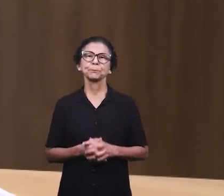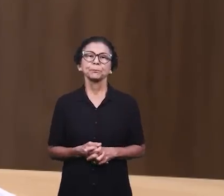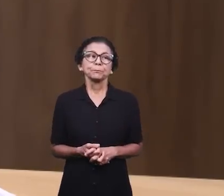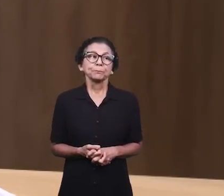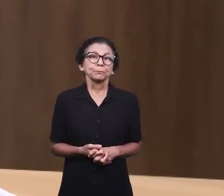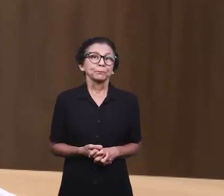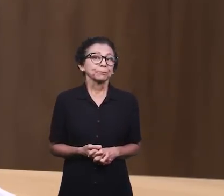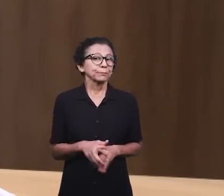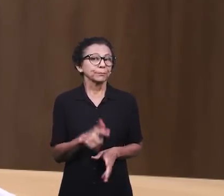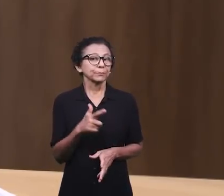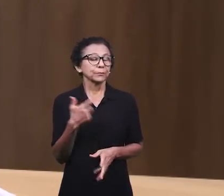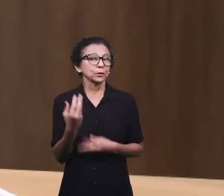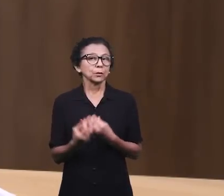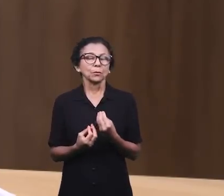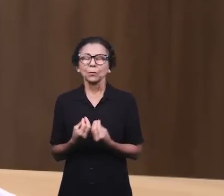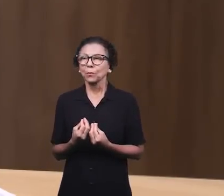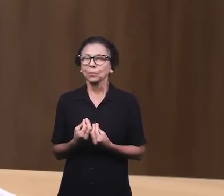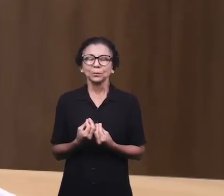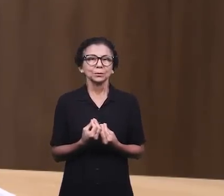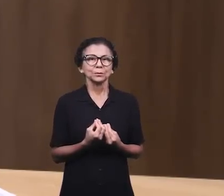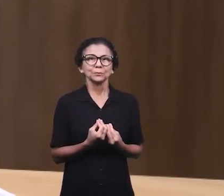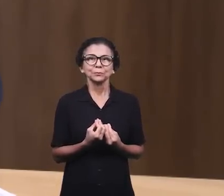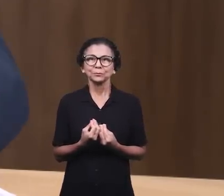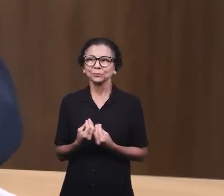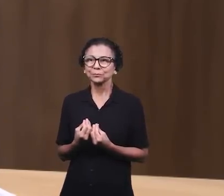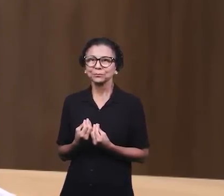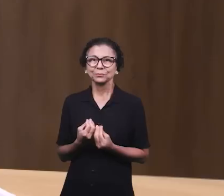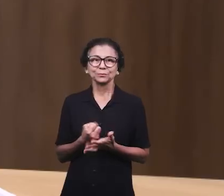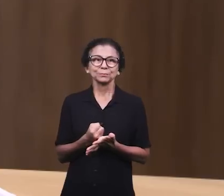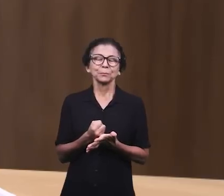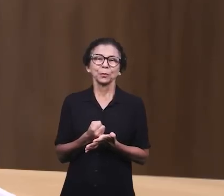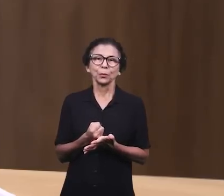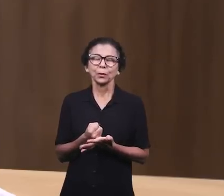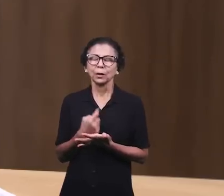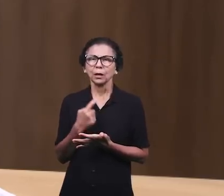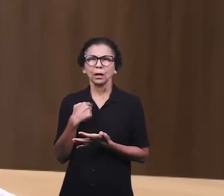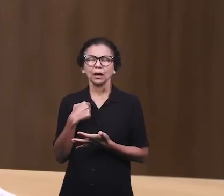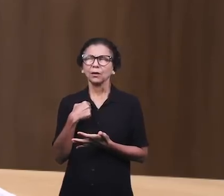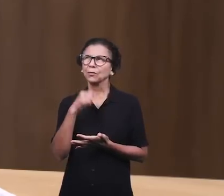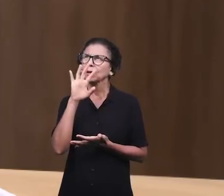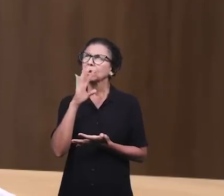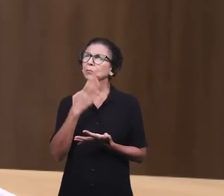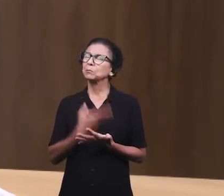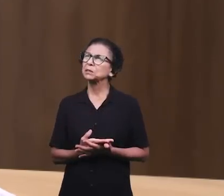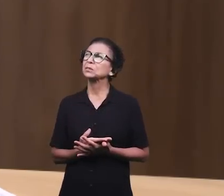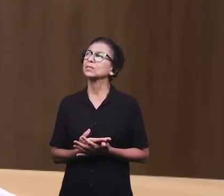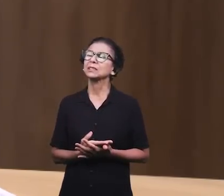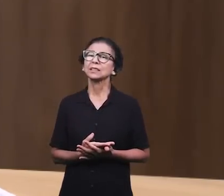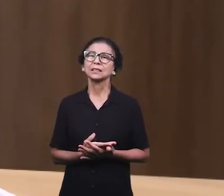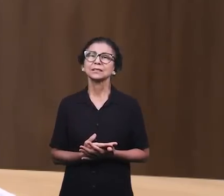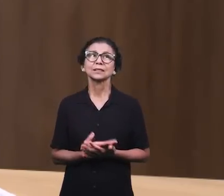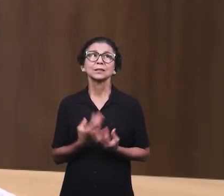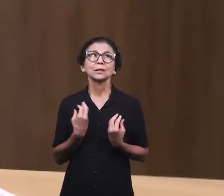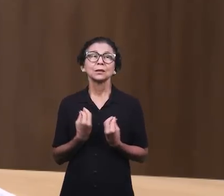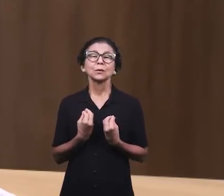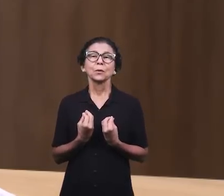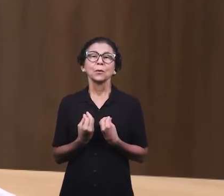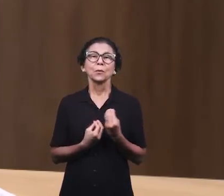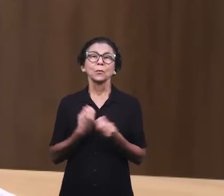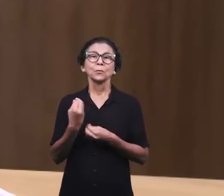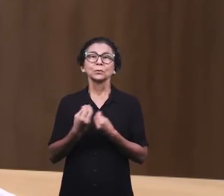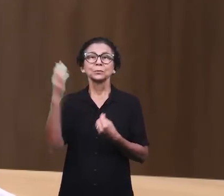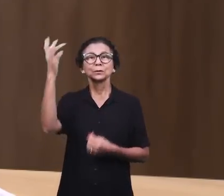gente não tinha como atender. Eu fico impressionado como o Espírito Santo teve misericórdia de nós, Gilson.